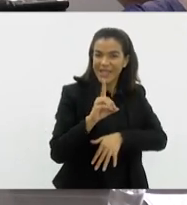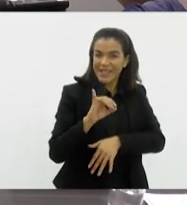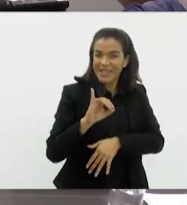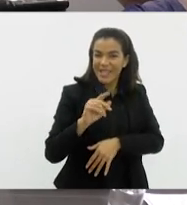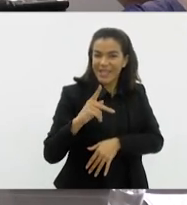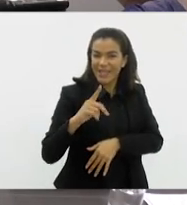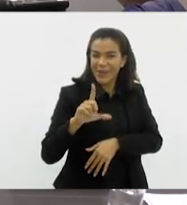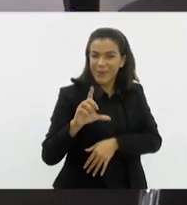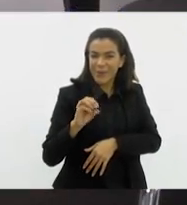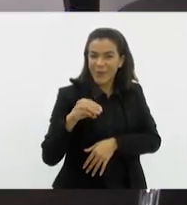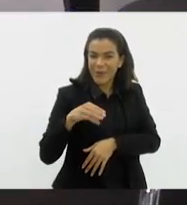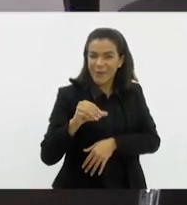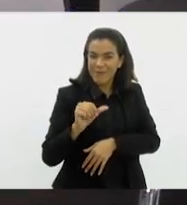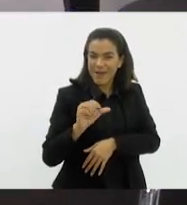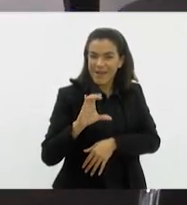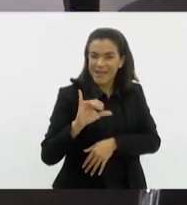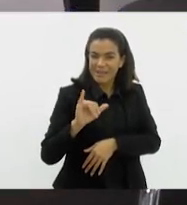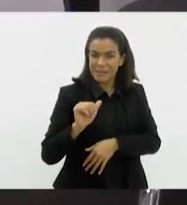redes seria uma maravilha.